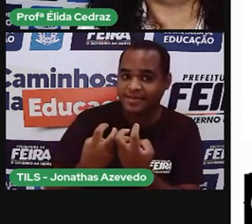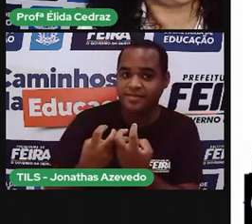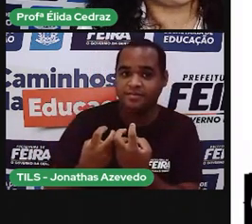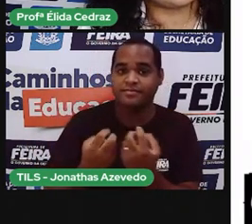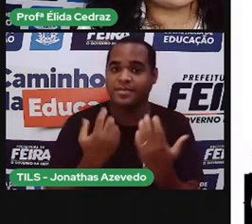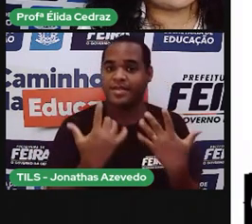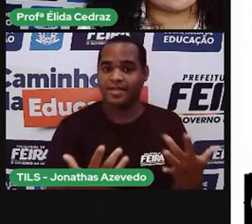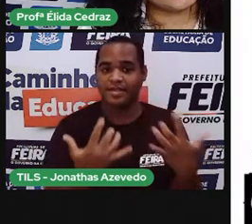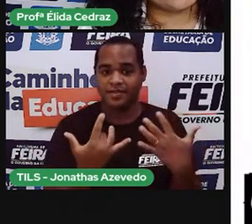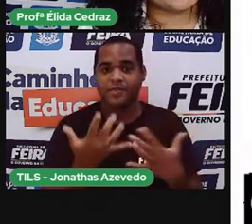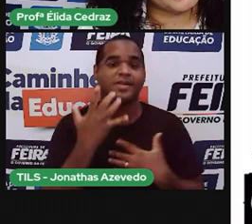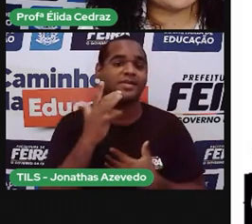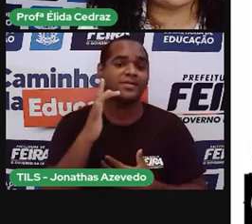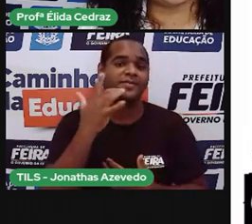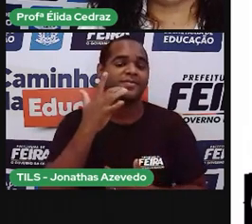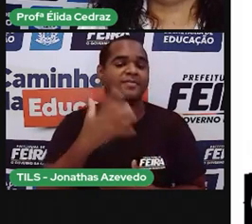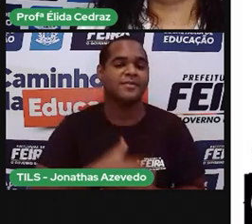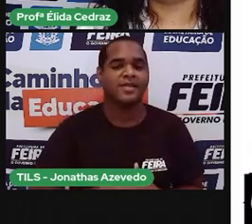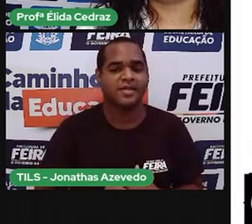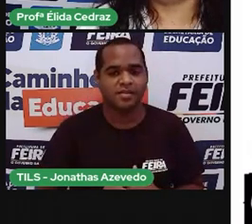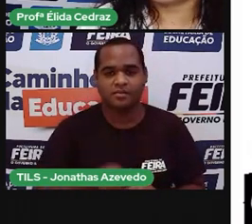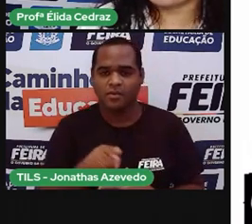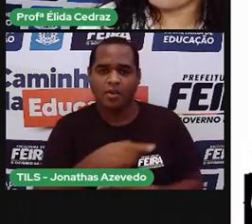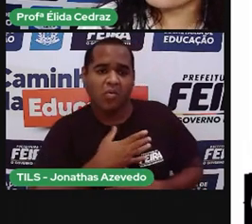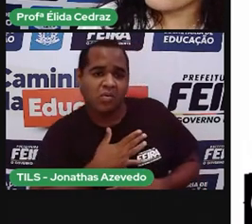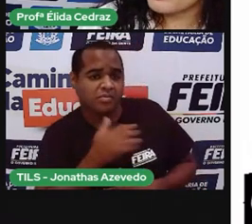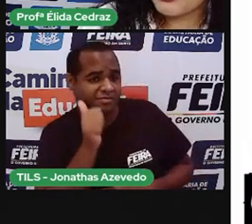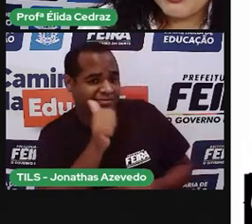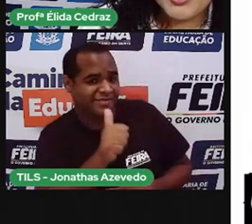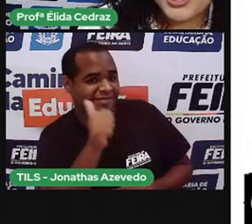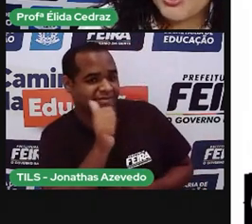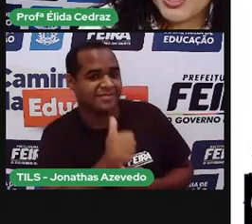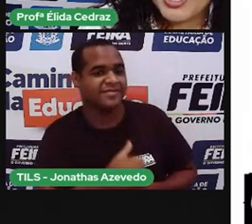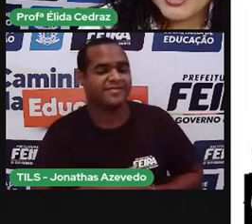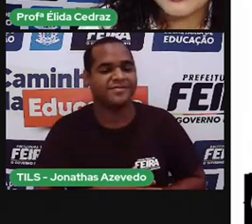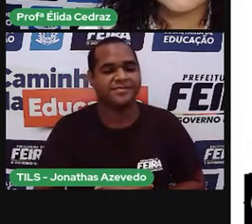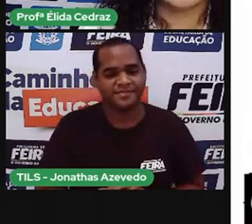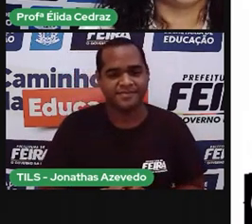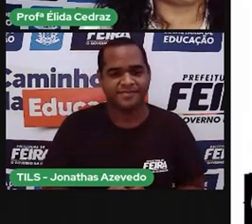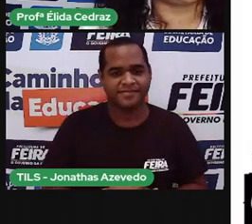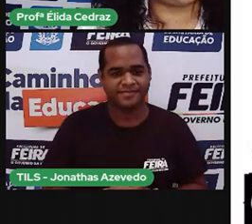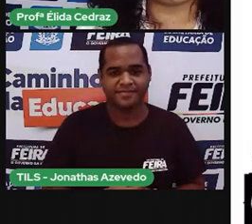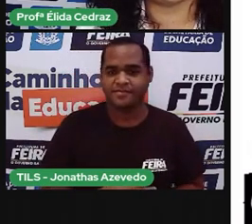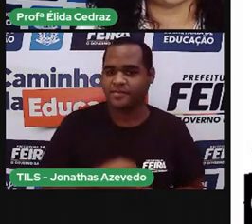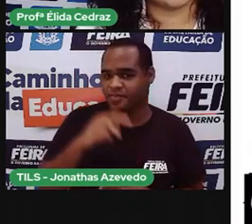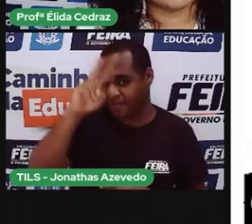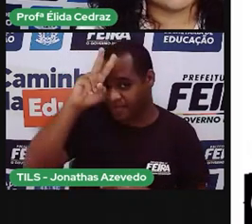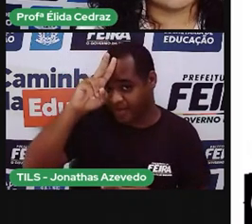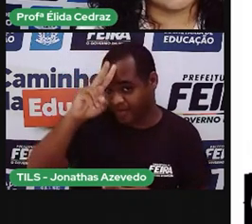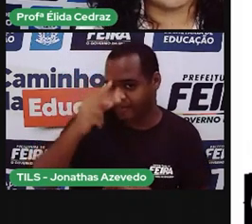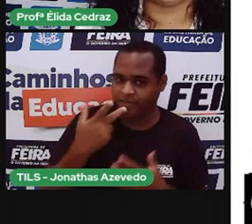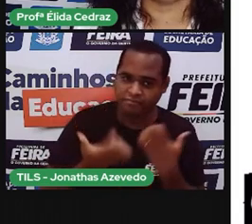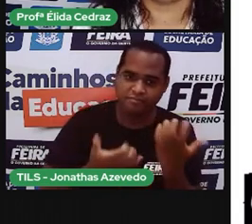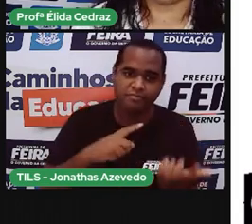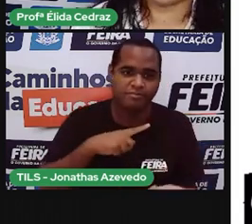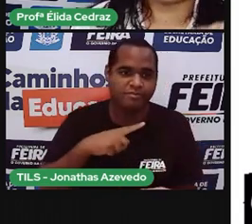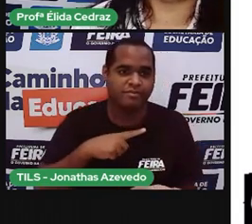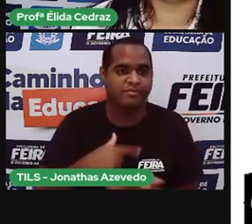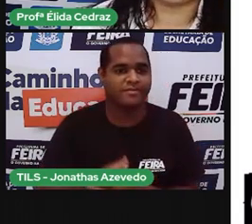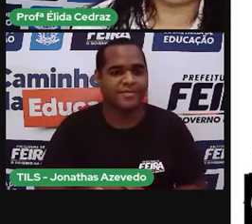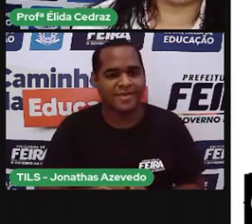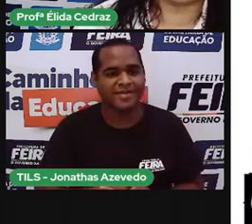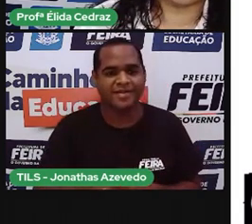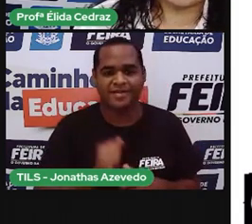Cirandinha, Alecrim Dourado. Você gosta de mim, ó menina? E a barata diz que tem, que